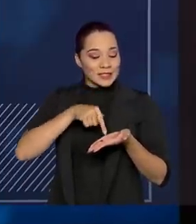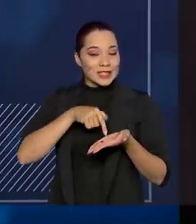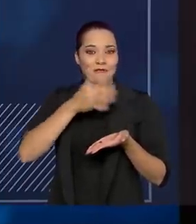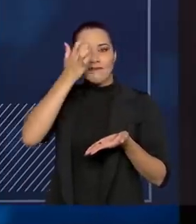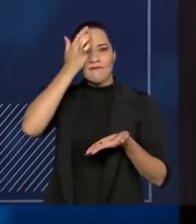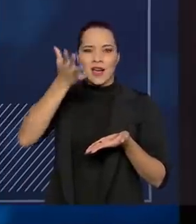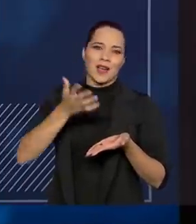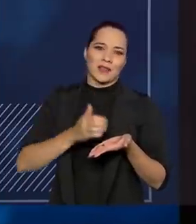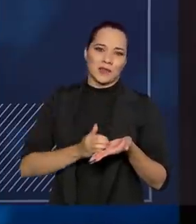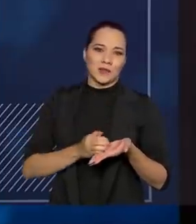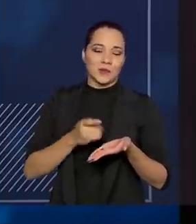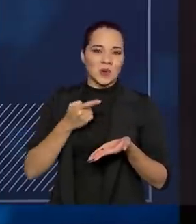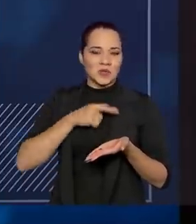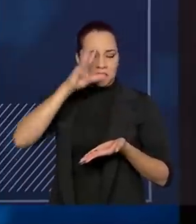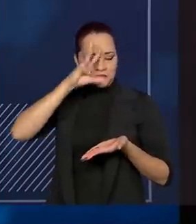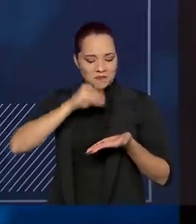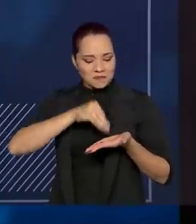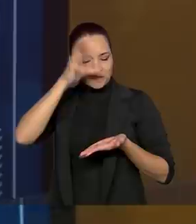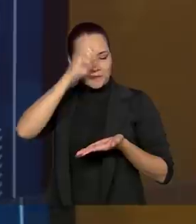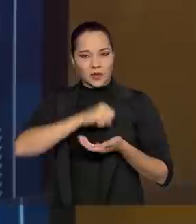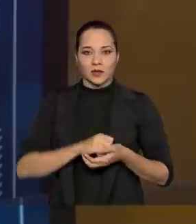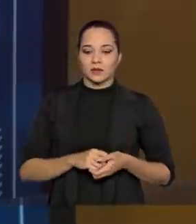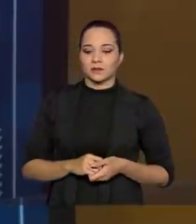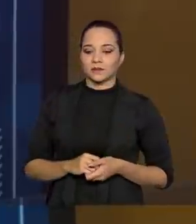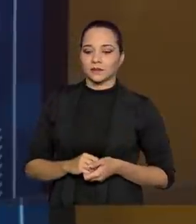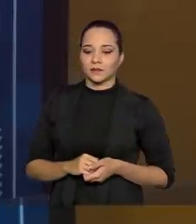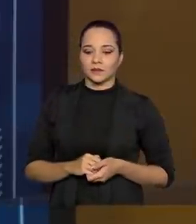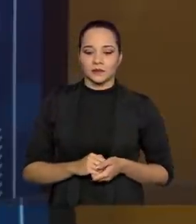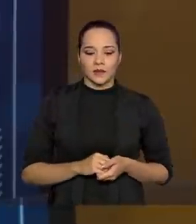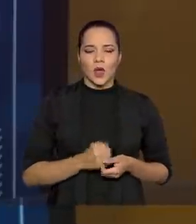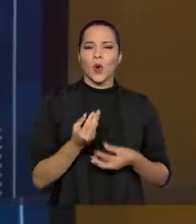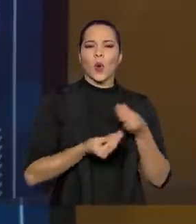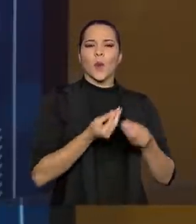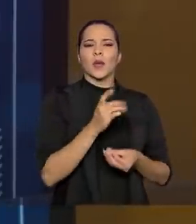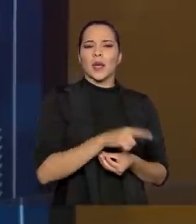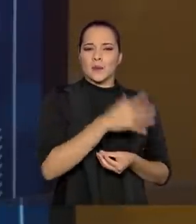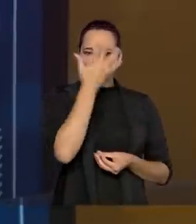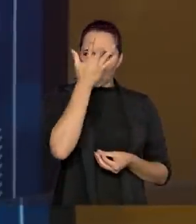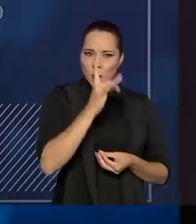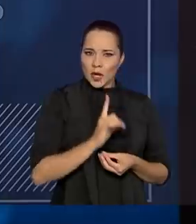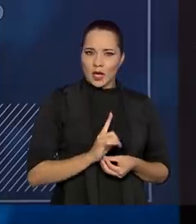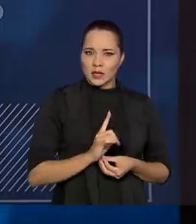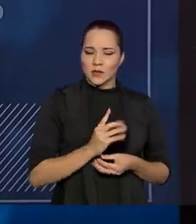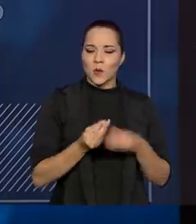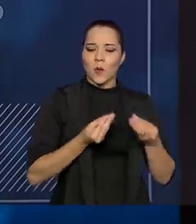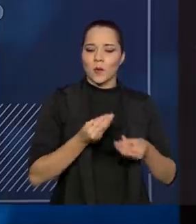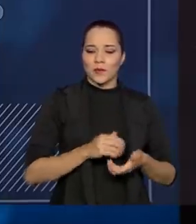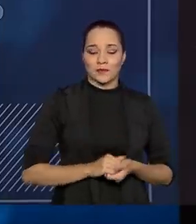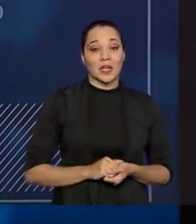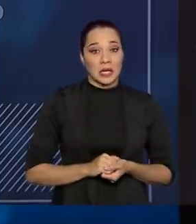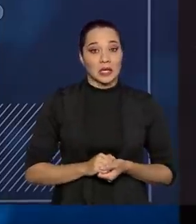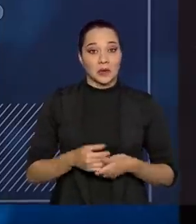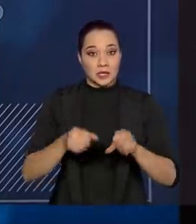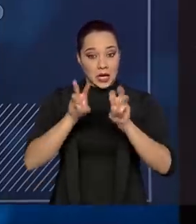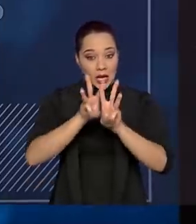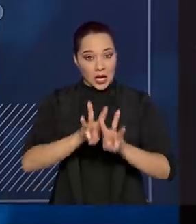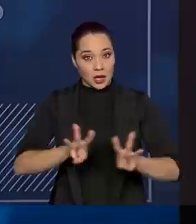muito fáceis de compreensão. Como que funciona, para quem não conhece ainda? Você pode entrar na página,